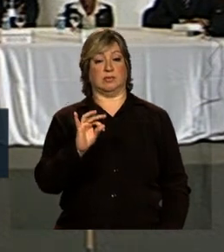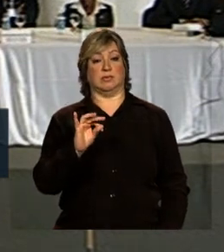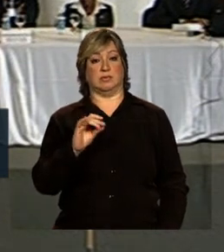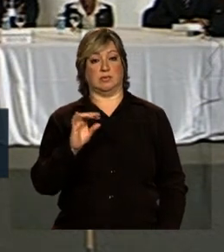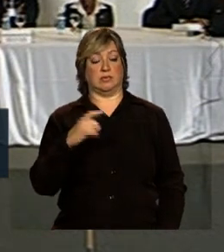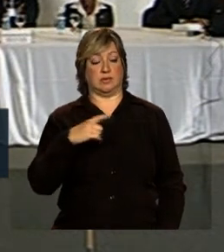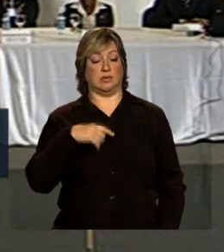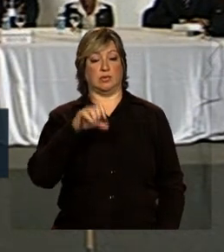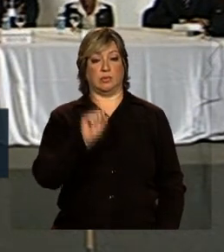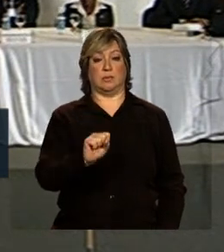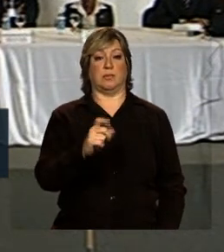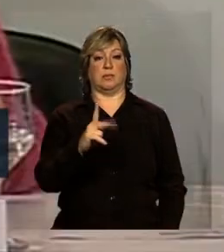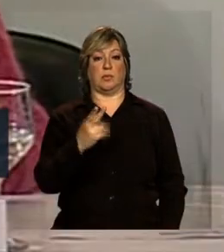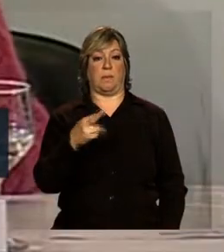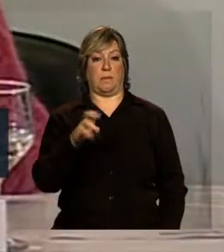Trabalho.